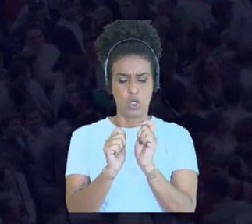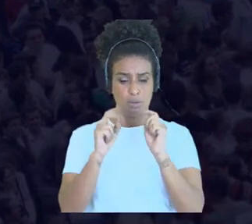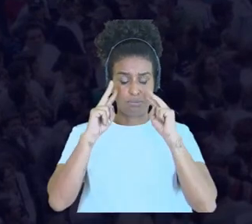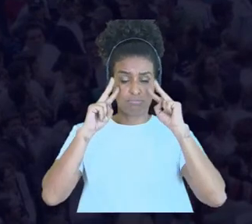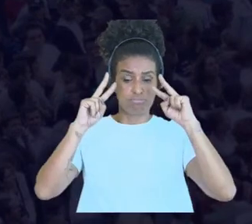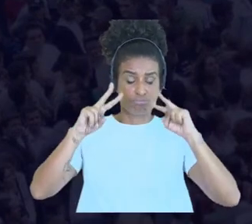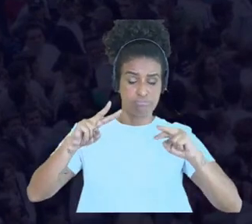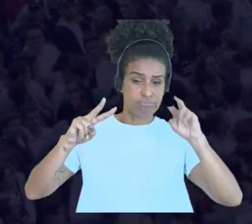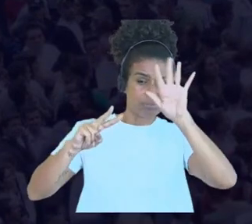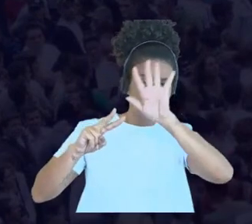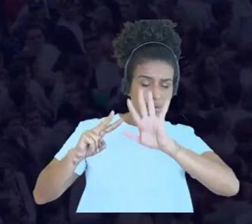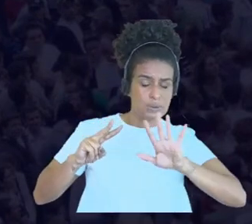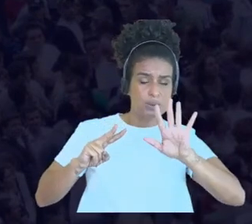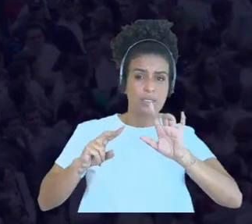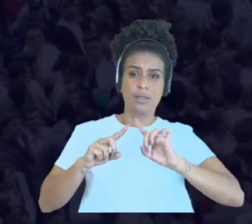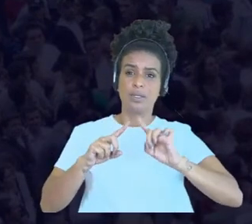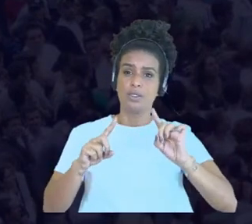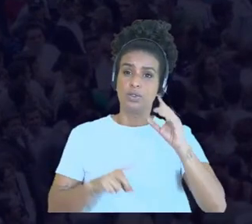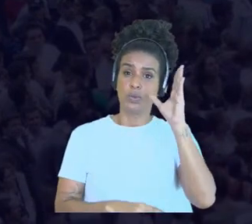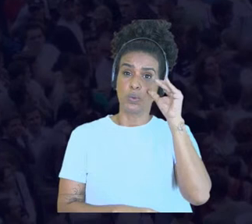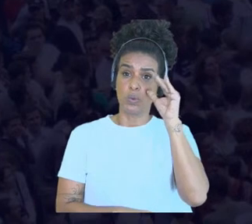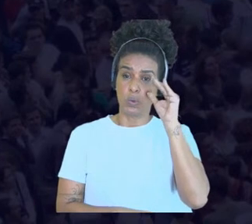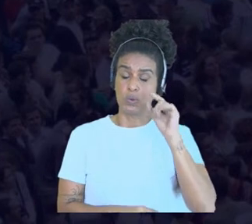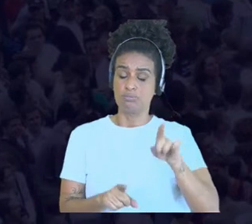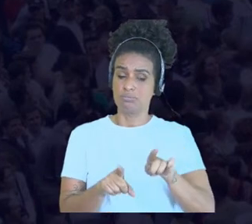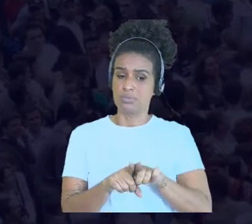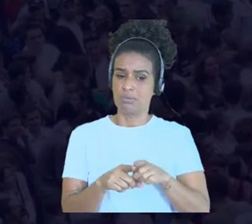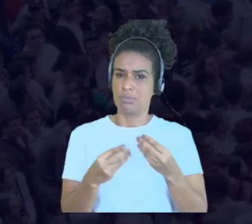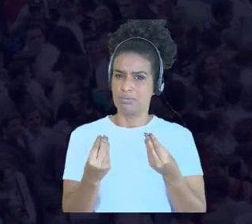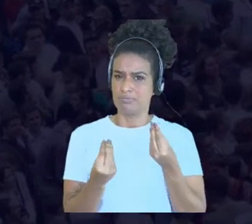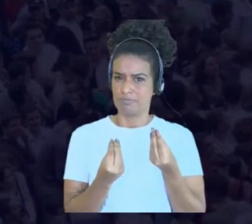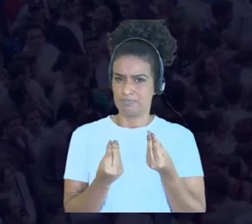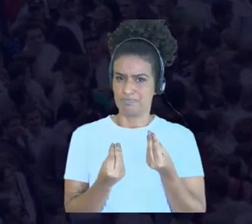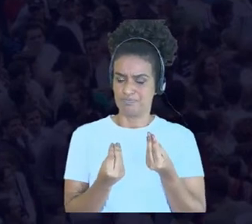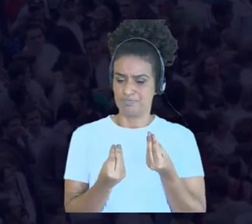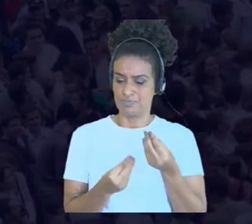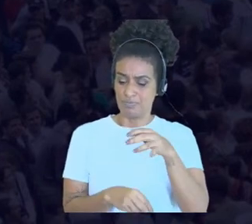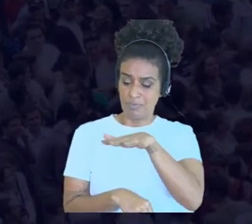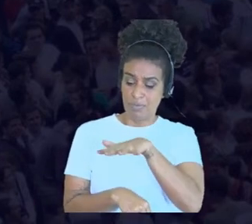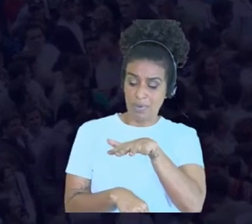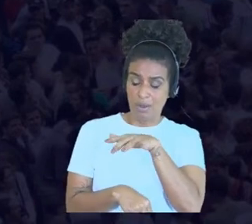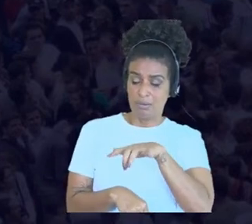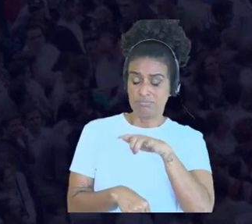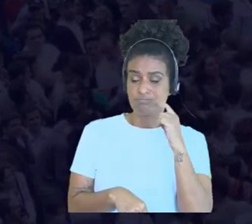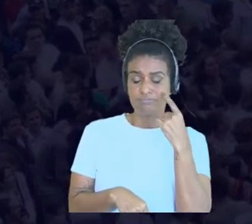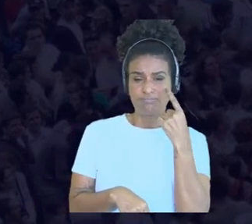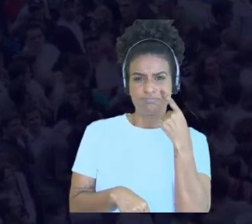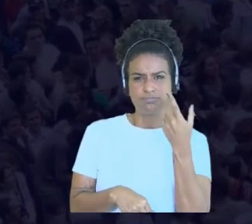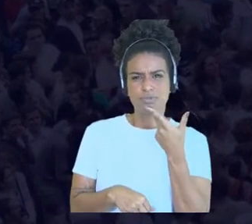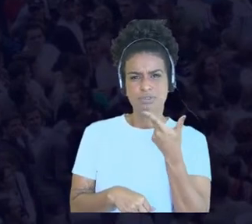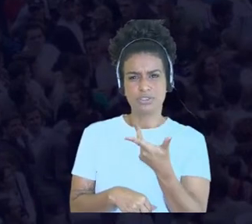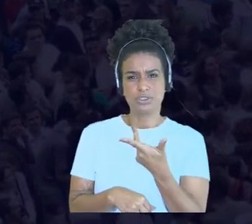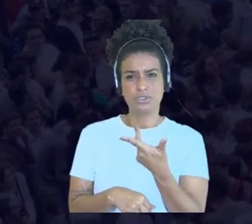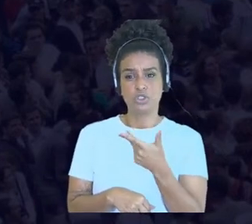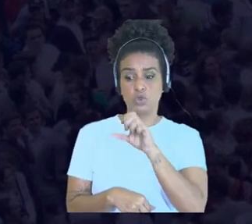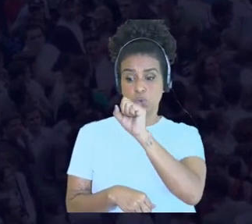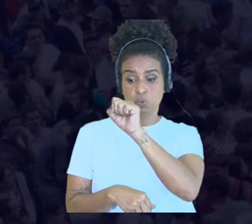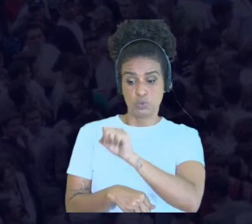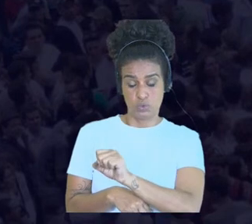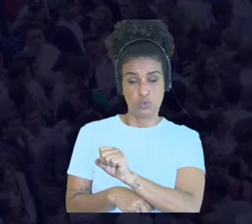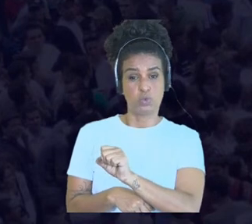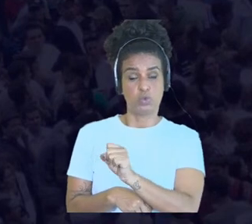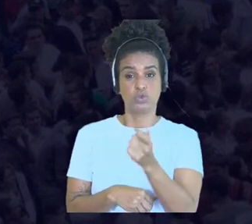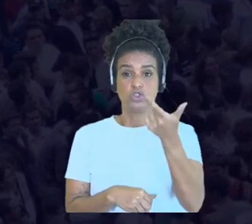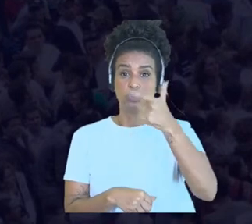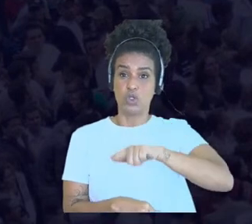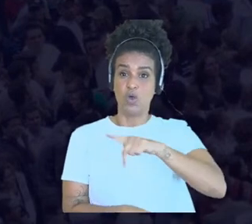E um fato curioso, né, só para entrar no campo das curiosidades, o Rio Grande do Sul reelegeu um